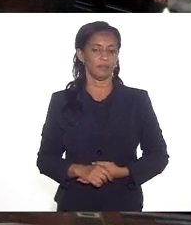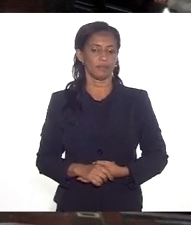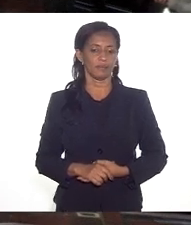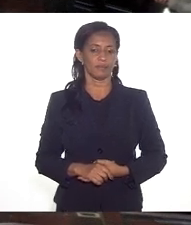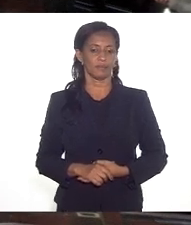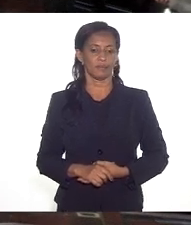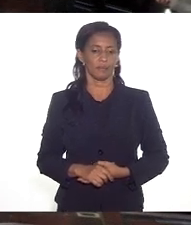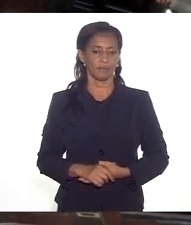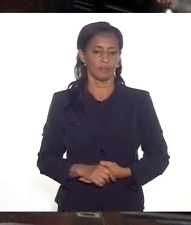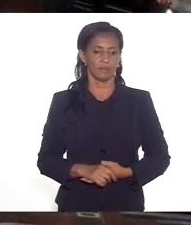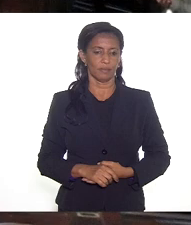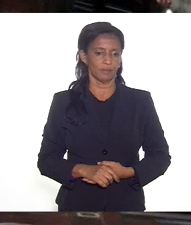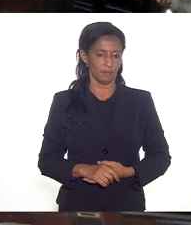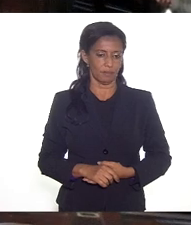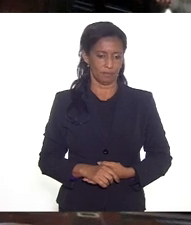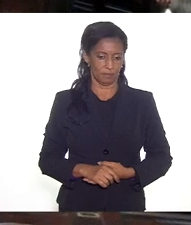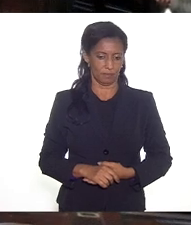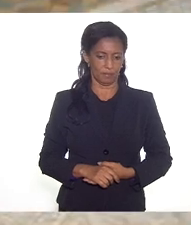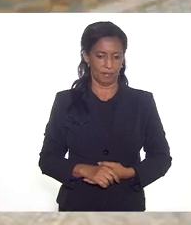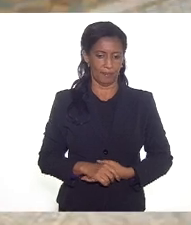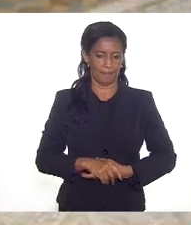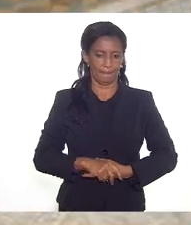E aí